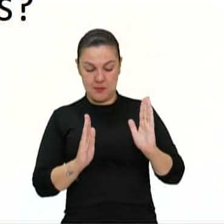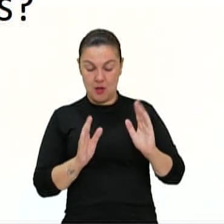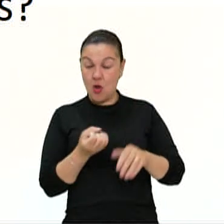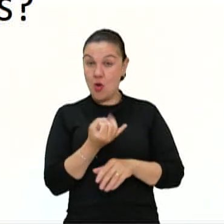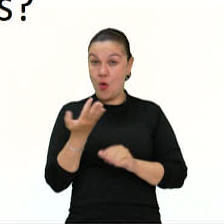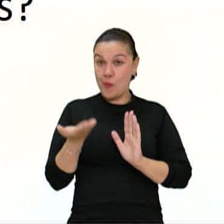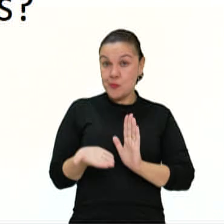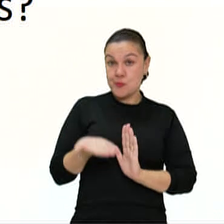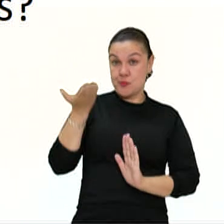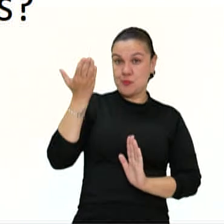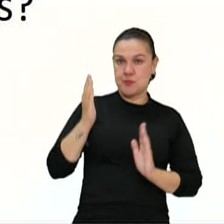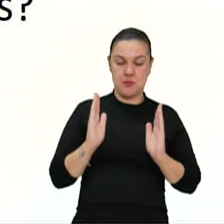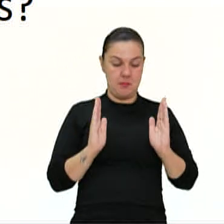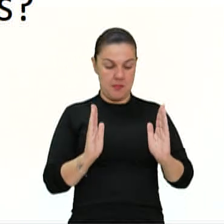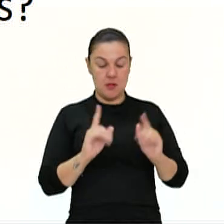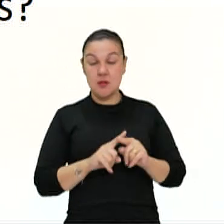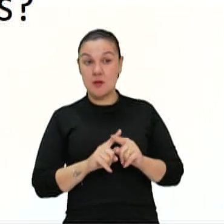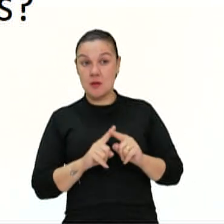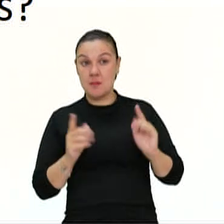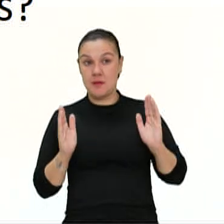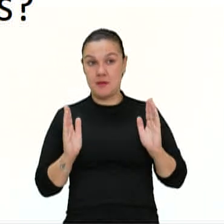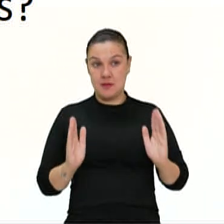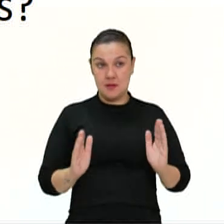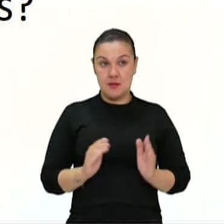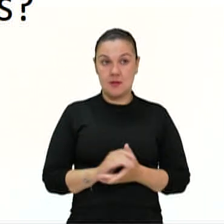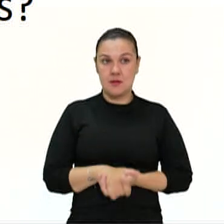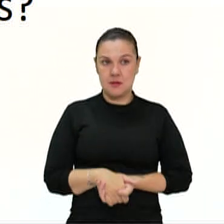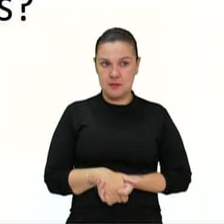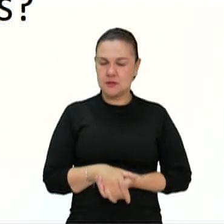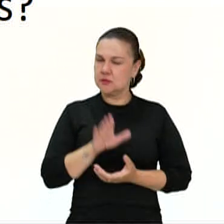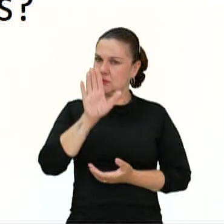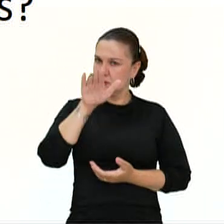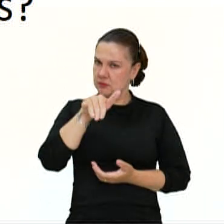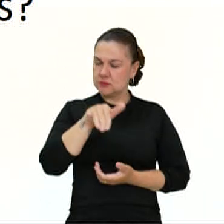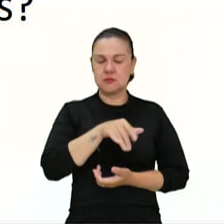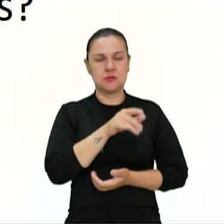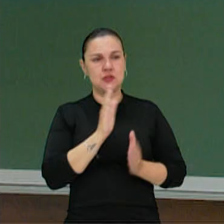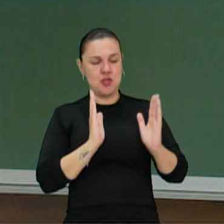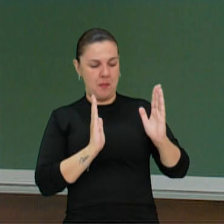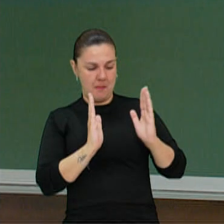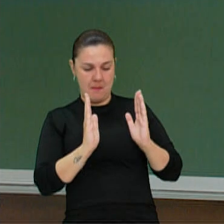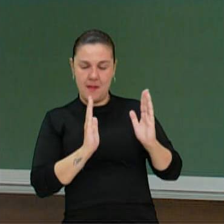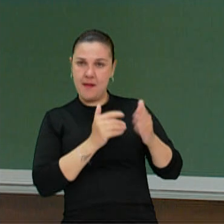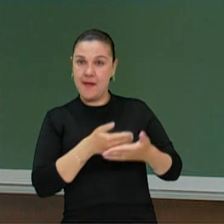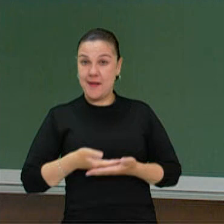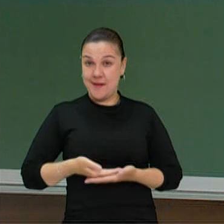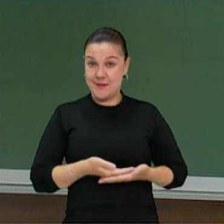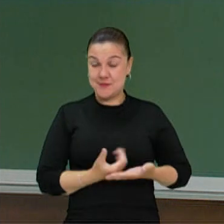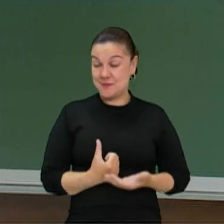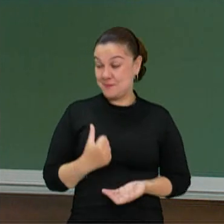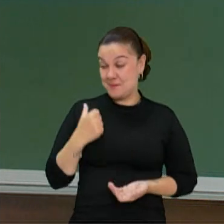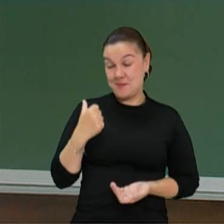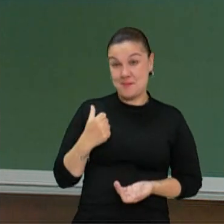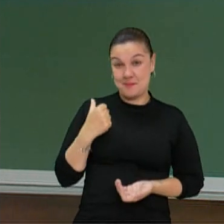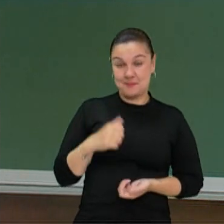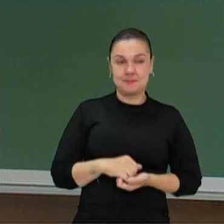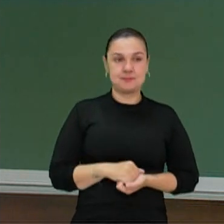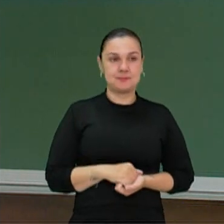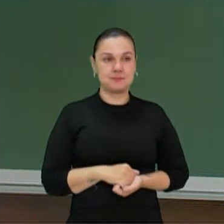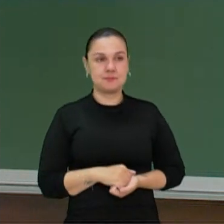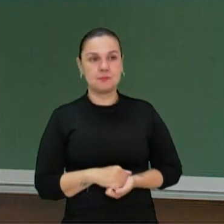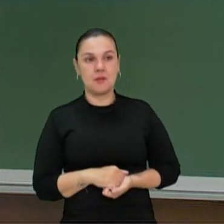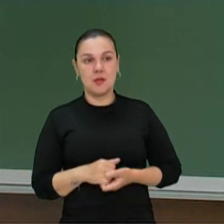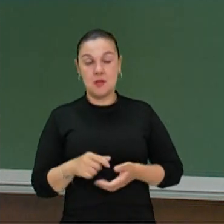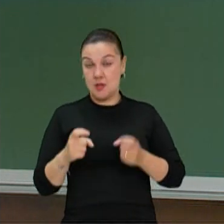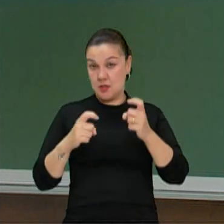acima. Mas a média é um valor típico. Gente, só por curiosidade, a média do bebê aqui, né, que os